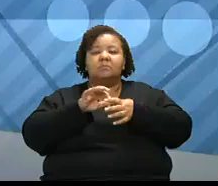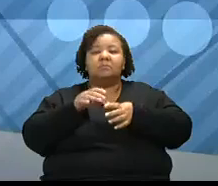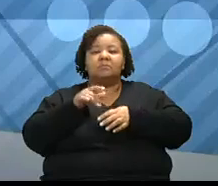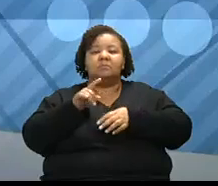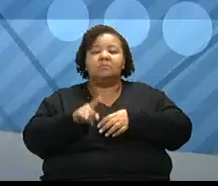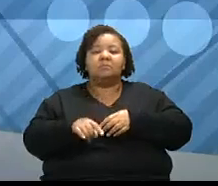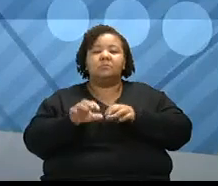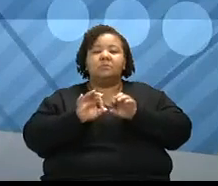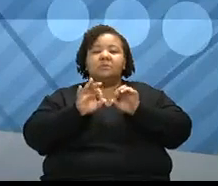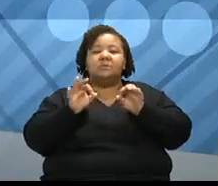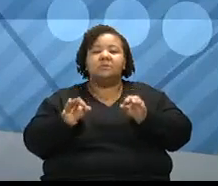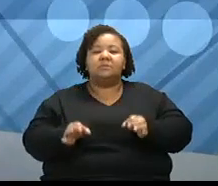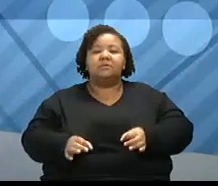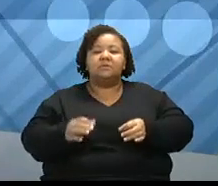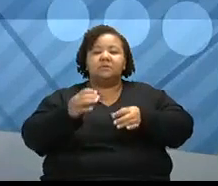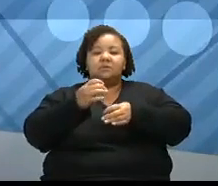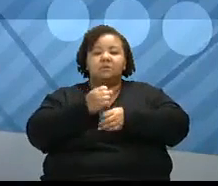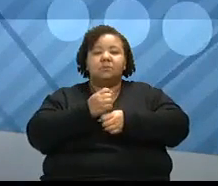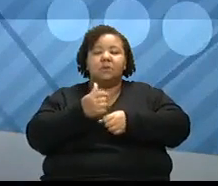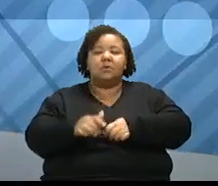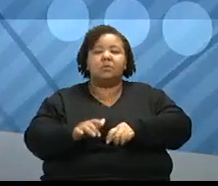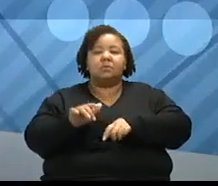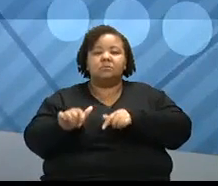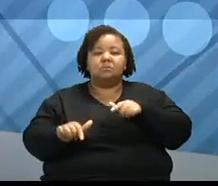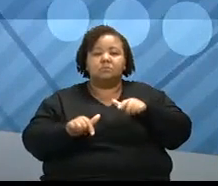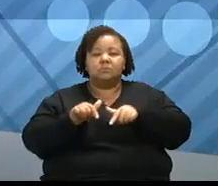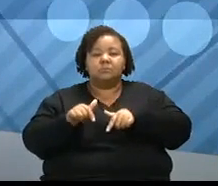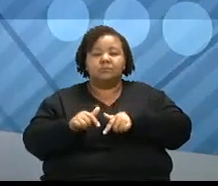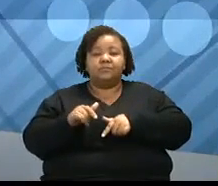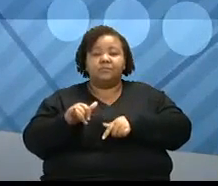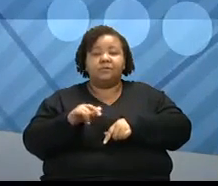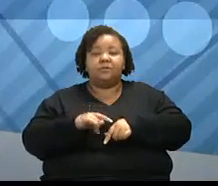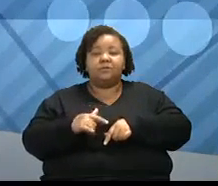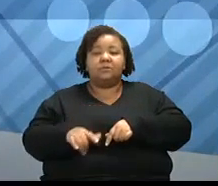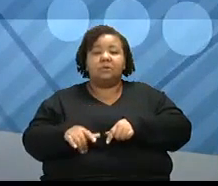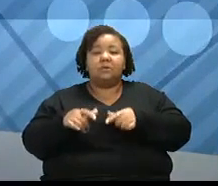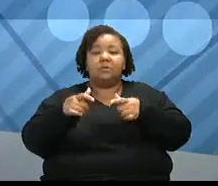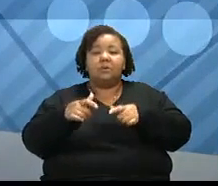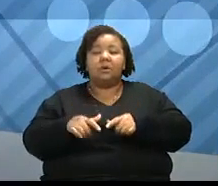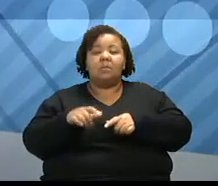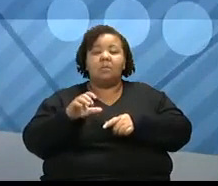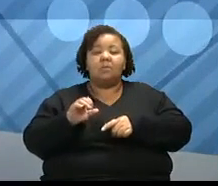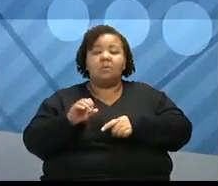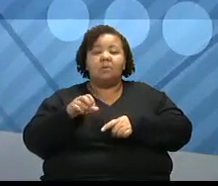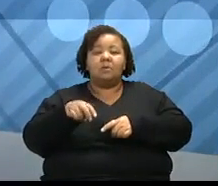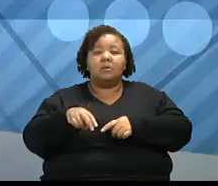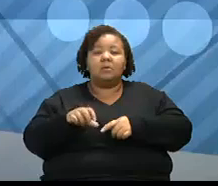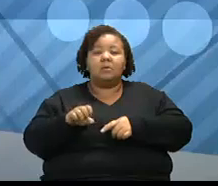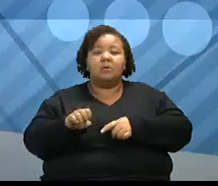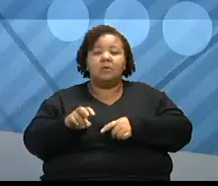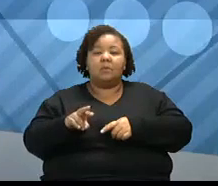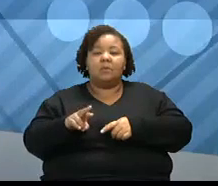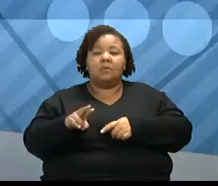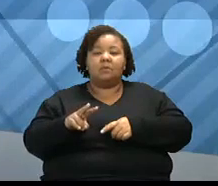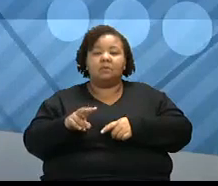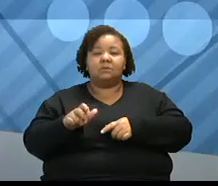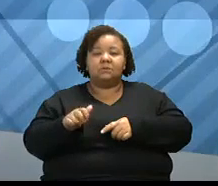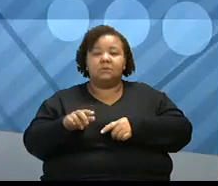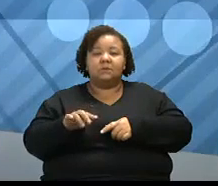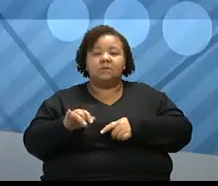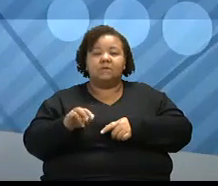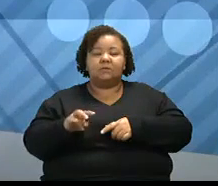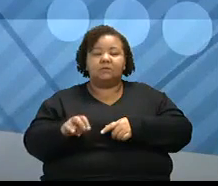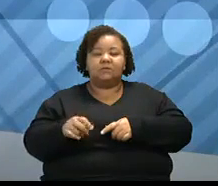uma simplificação no cálculo do trabalho. Porque se eu tenho um campo conservativo definido e eu quero calcular